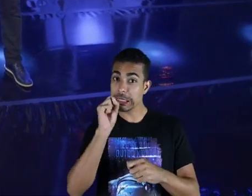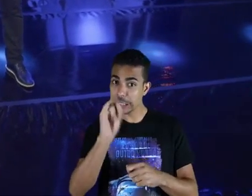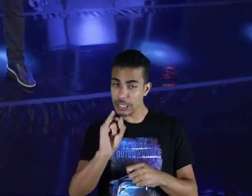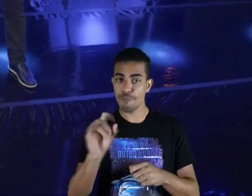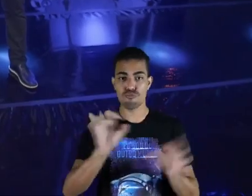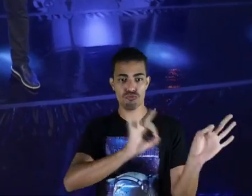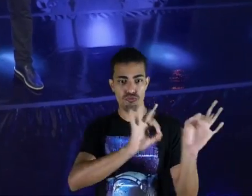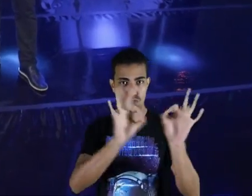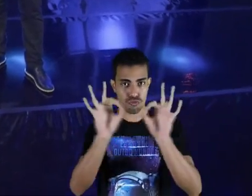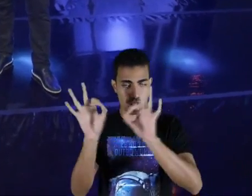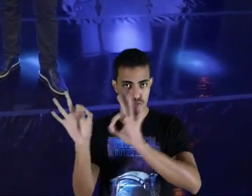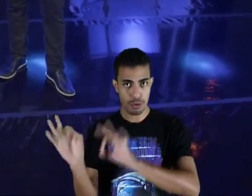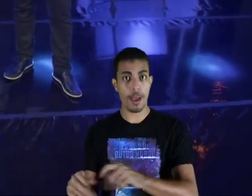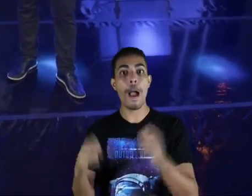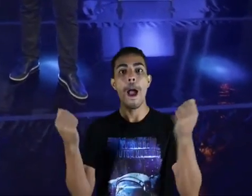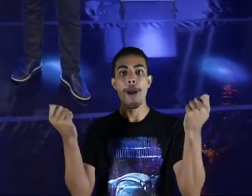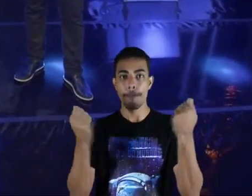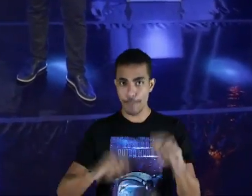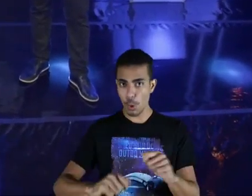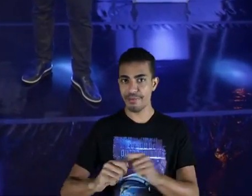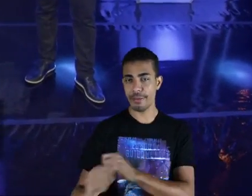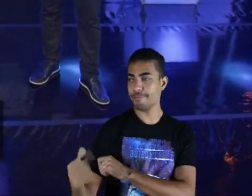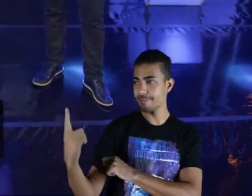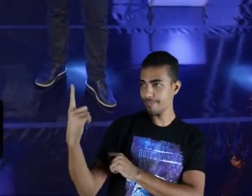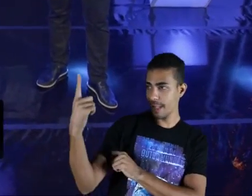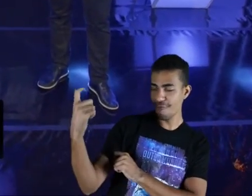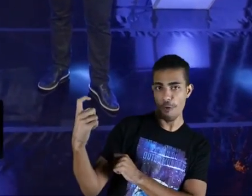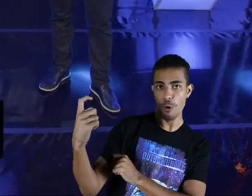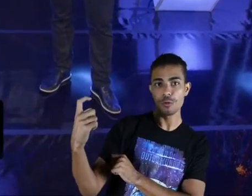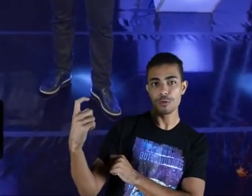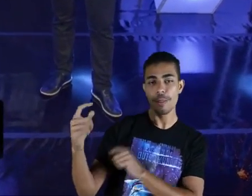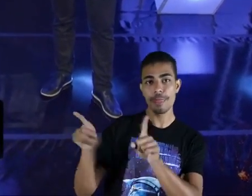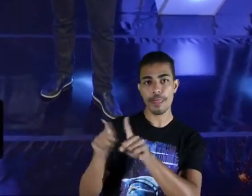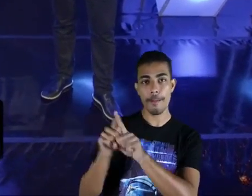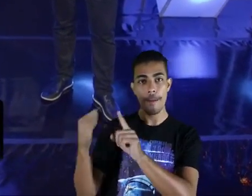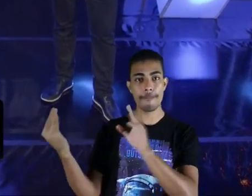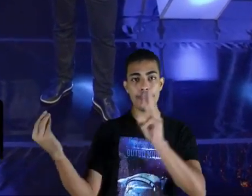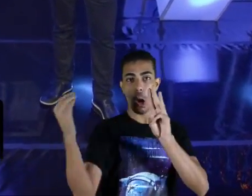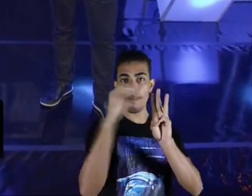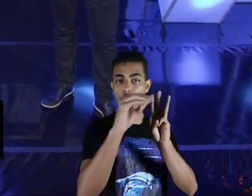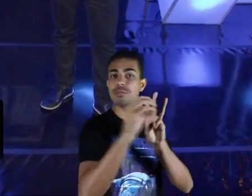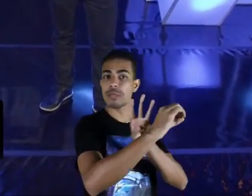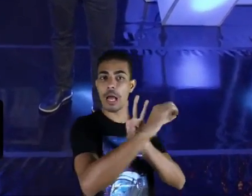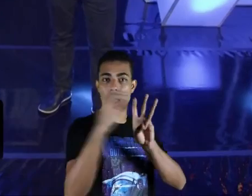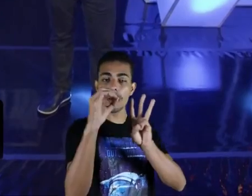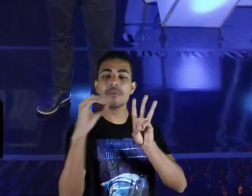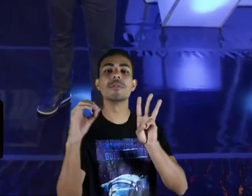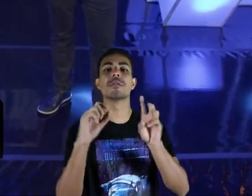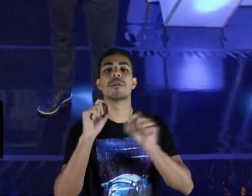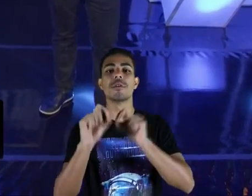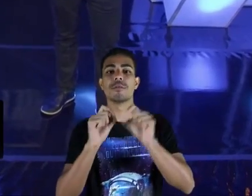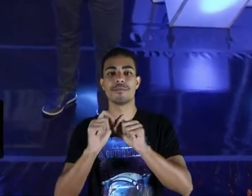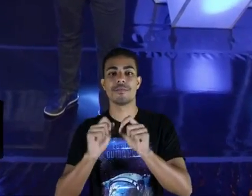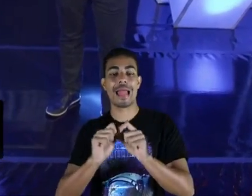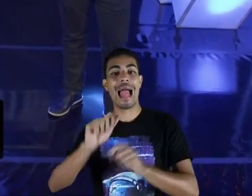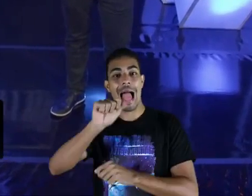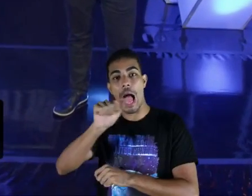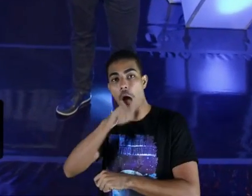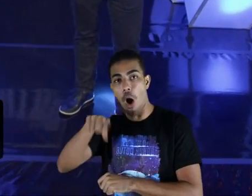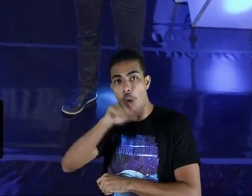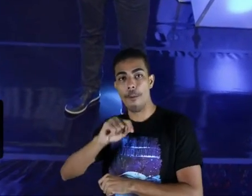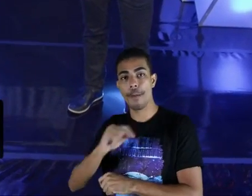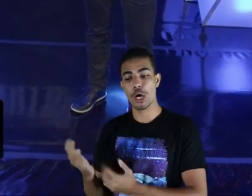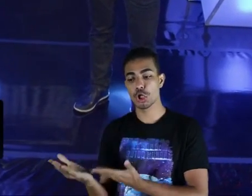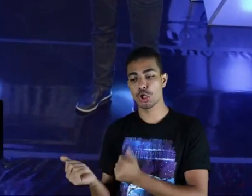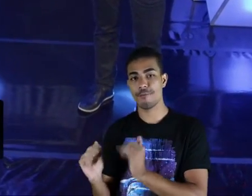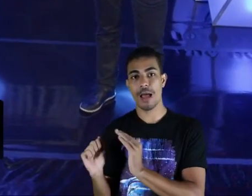o nosso congresso, tira uma selfie assistindo um congresso e posta lá e coloca no seu story, @ Jovens Adventistas Brasil, pra gente conseguir